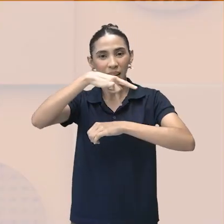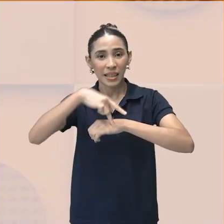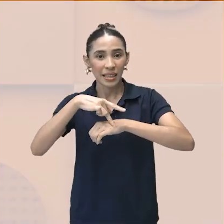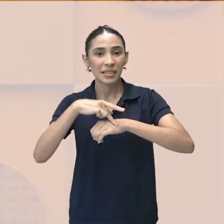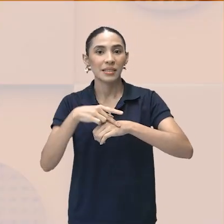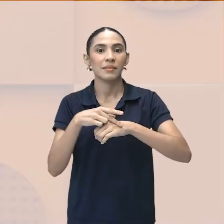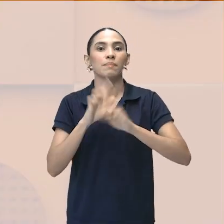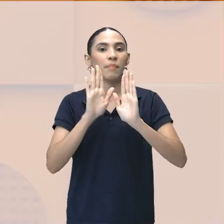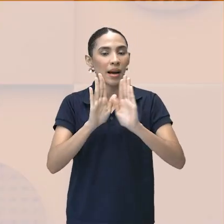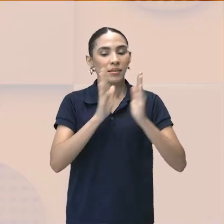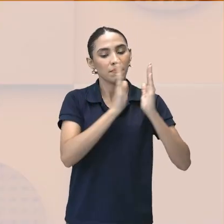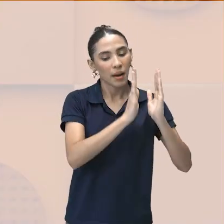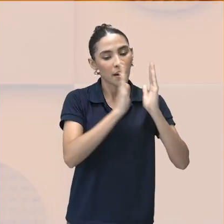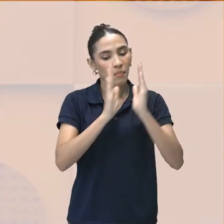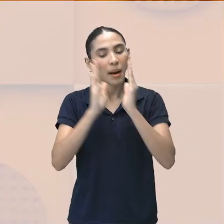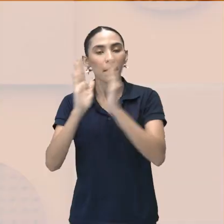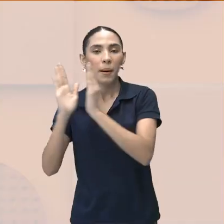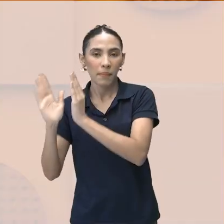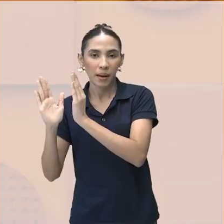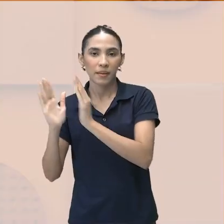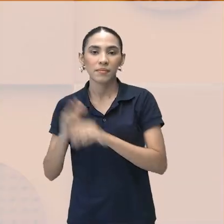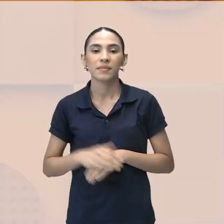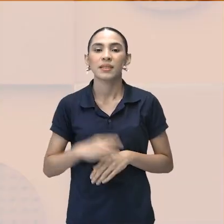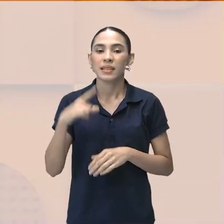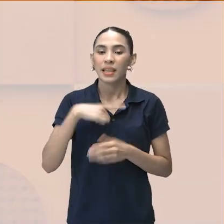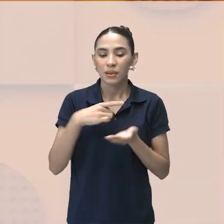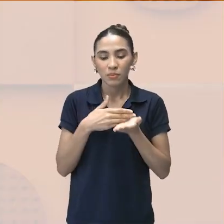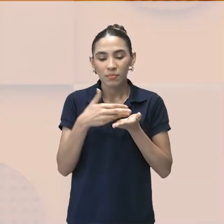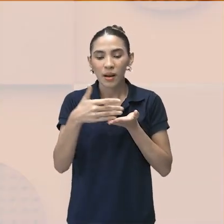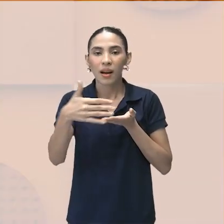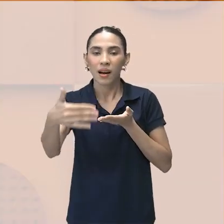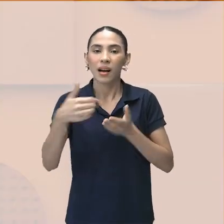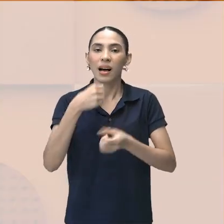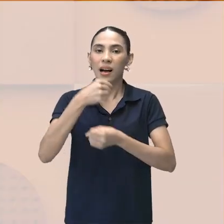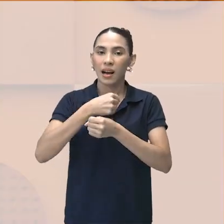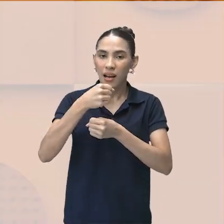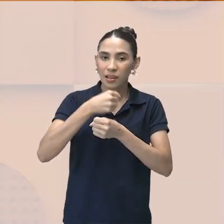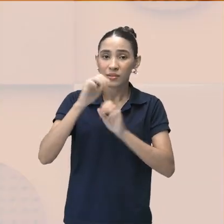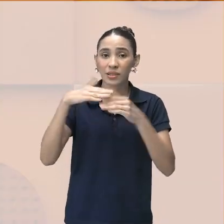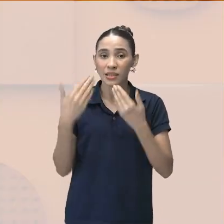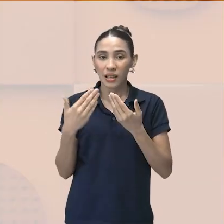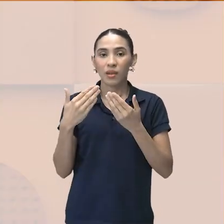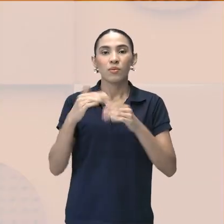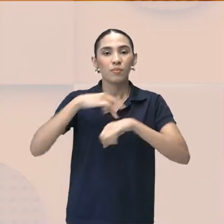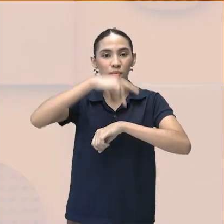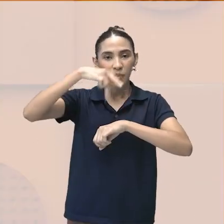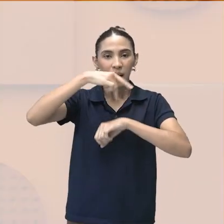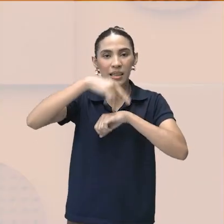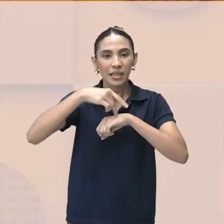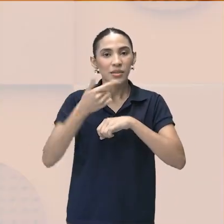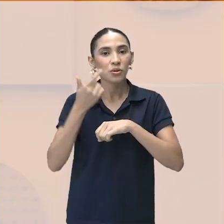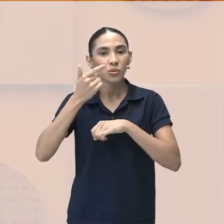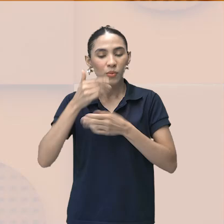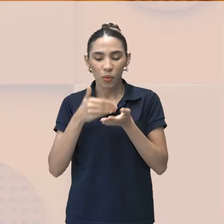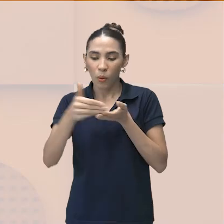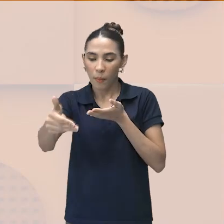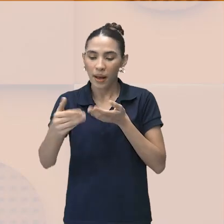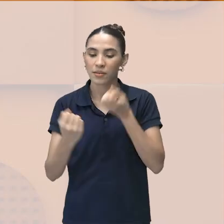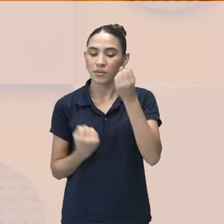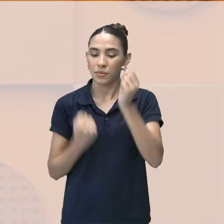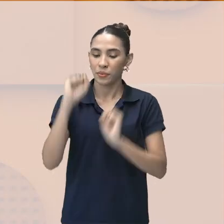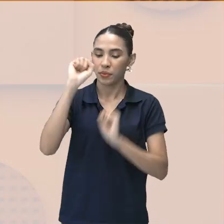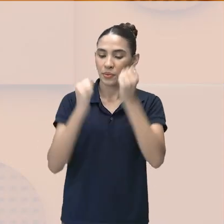com o decorrer de um período, tá, gente? Levando aí alguns anos. Então, vários países também começam a se industrializar,